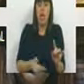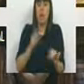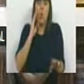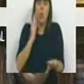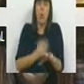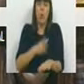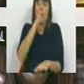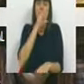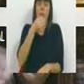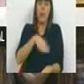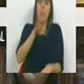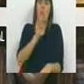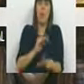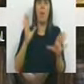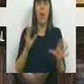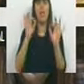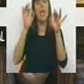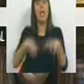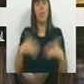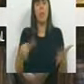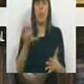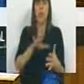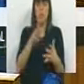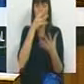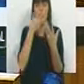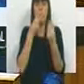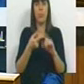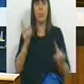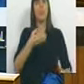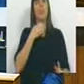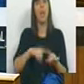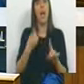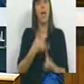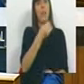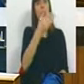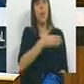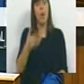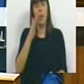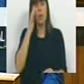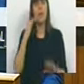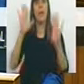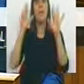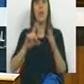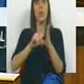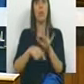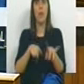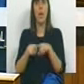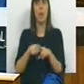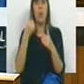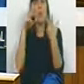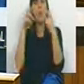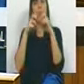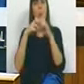do seu último governo socialista, que terminou de maneira trágica na bancarrota em 2011. Só que este projeto político tinha um